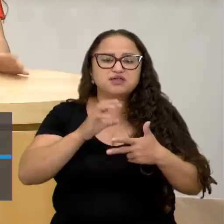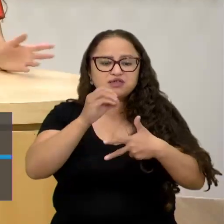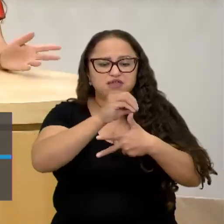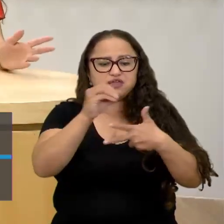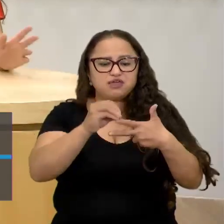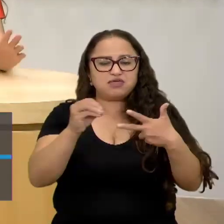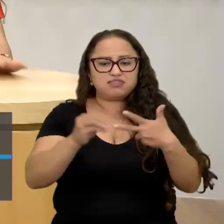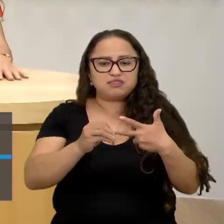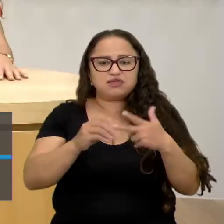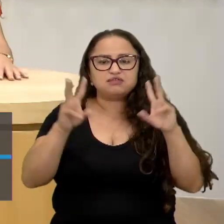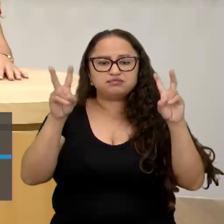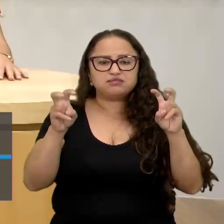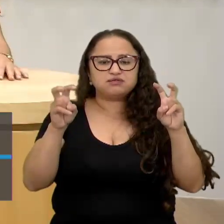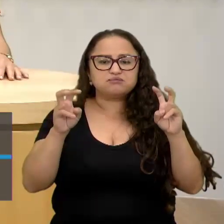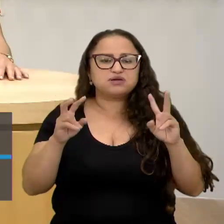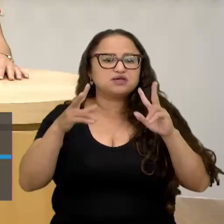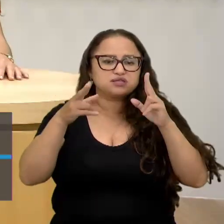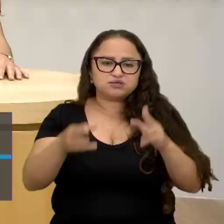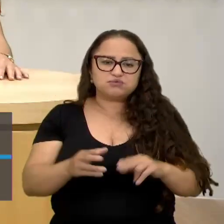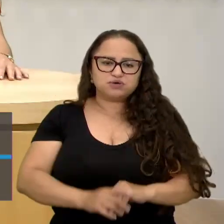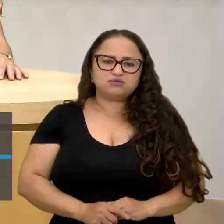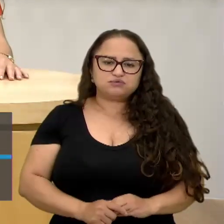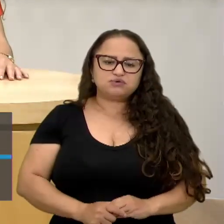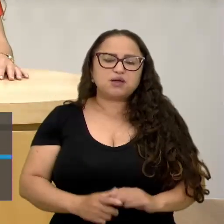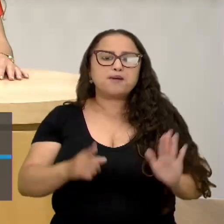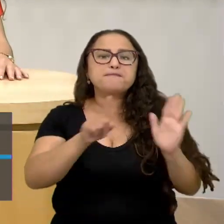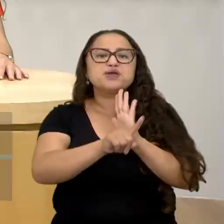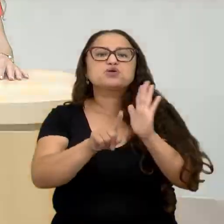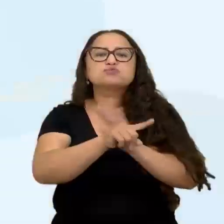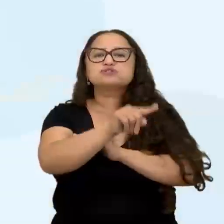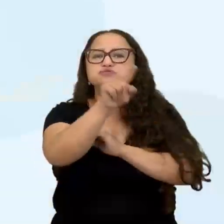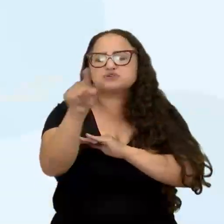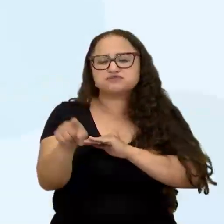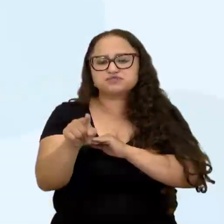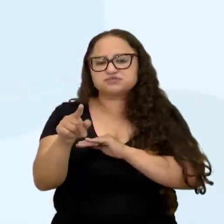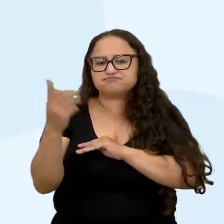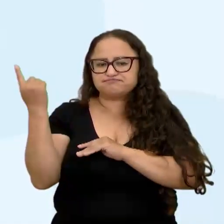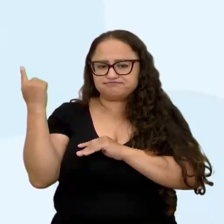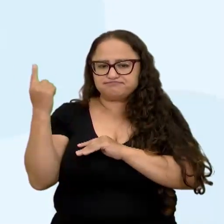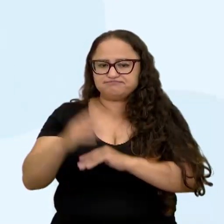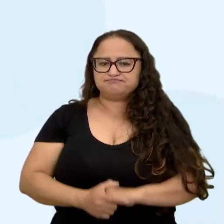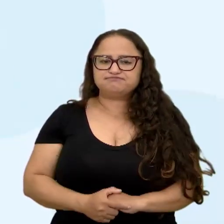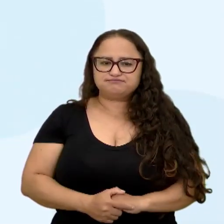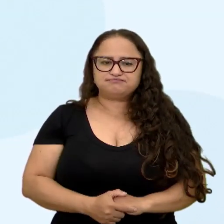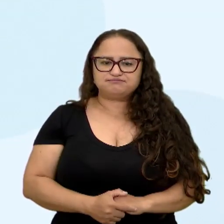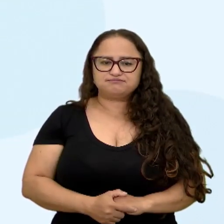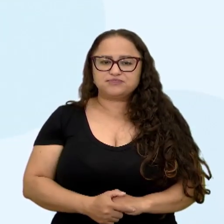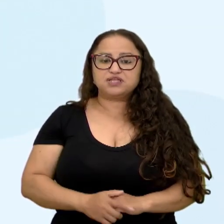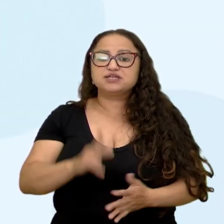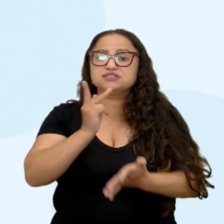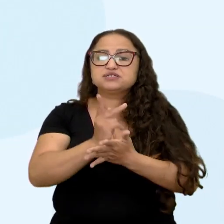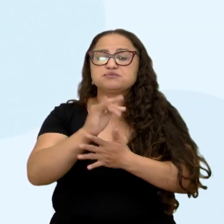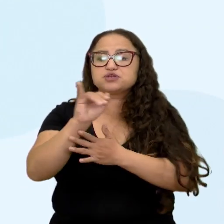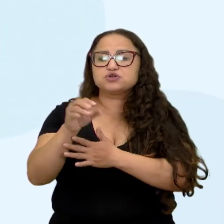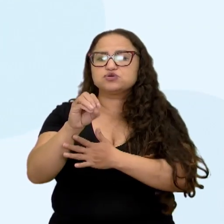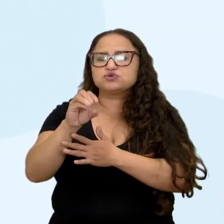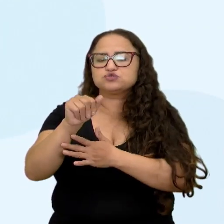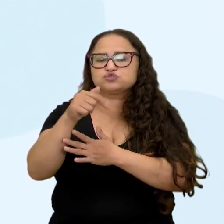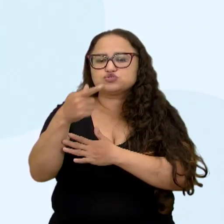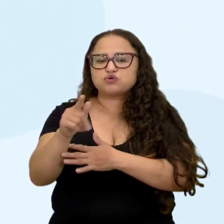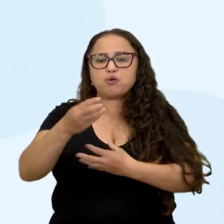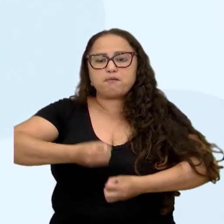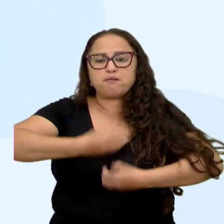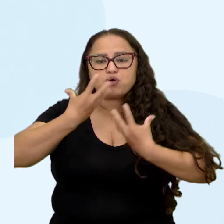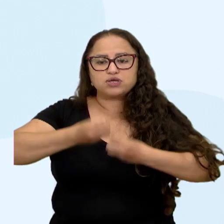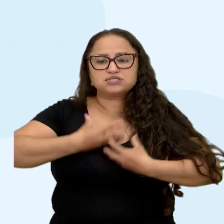né? Beleza. Invisível, né? Exato. Algumas questões para você levar para casa. Vamos lá, na tela. Segundo João Cabral de Melo Neto, a poesia deve